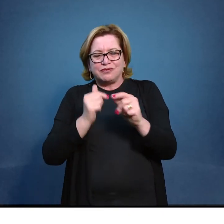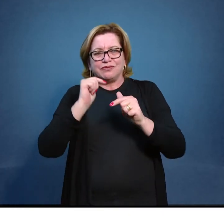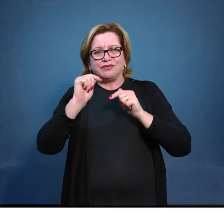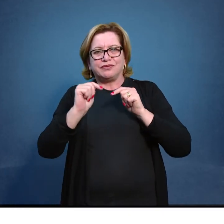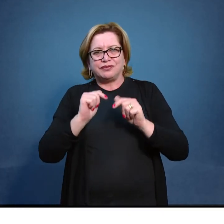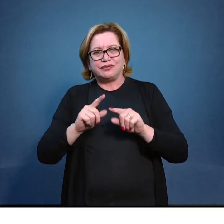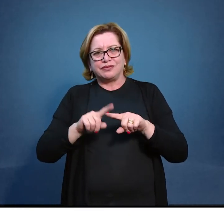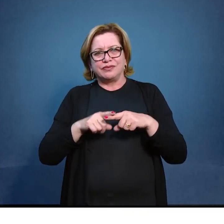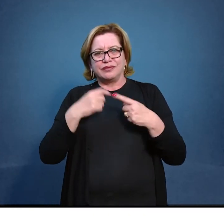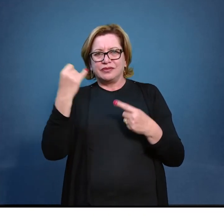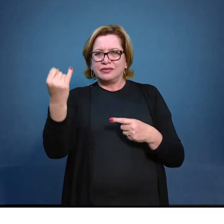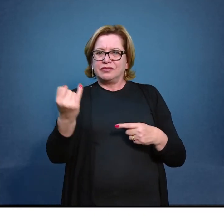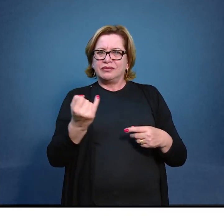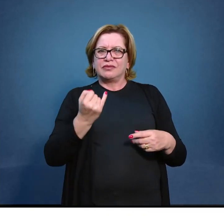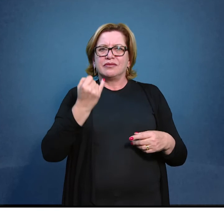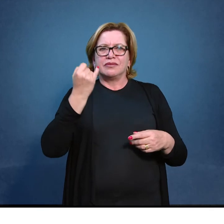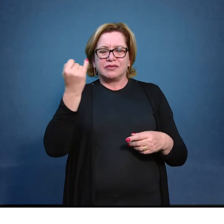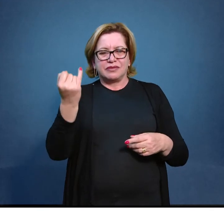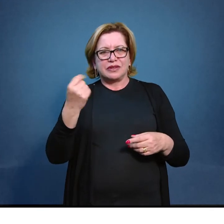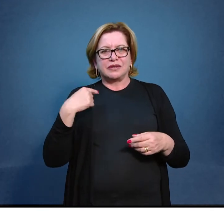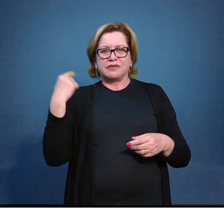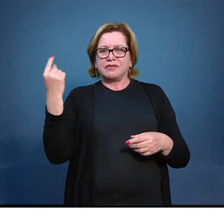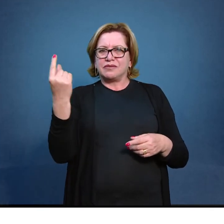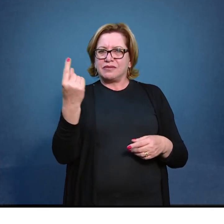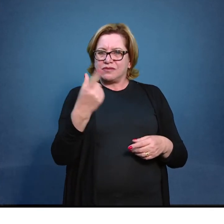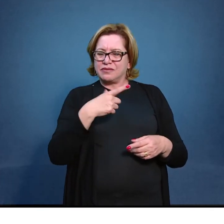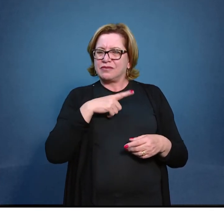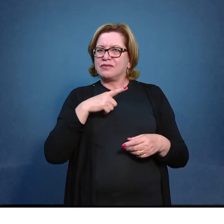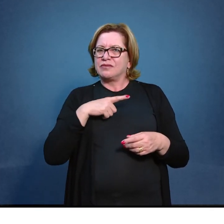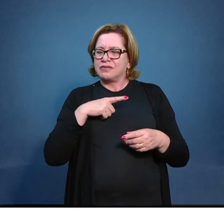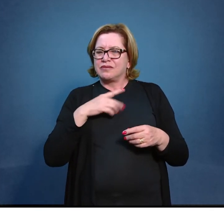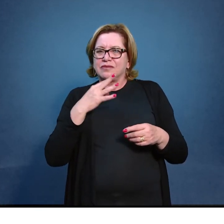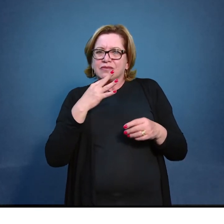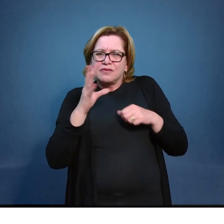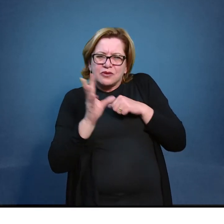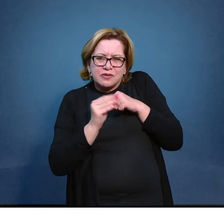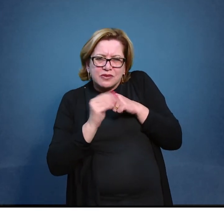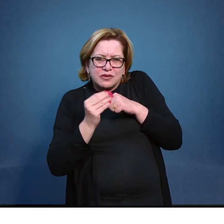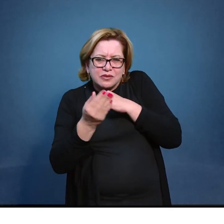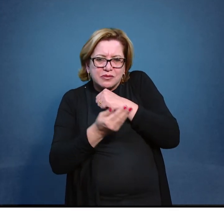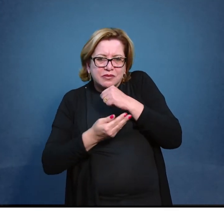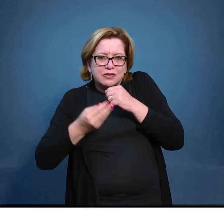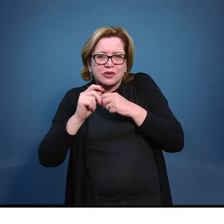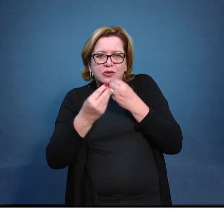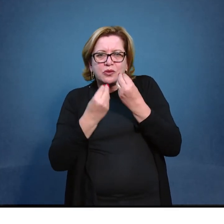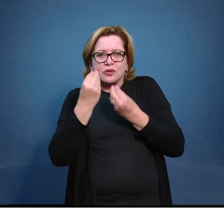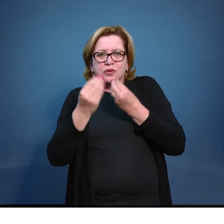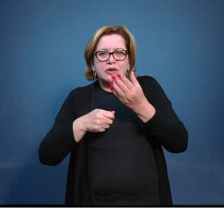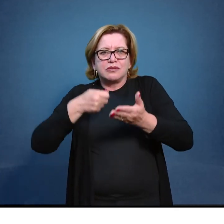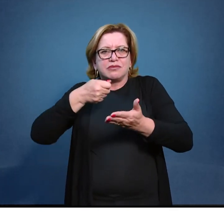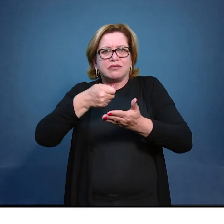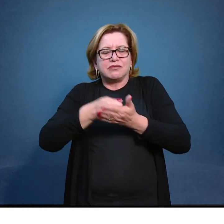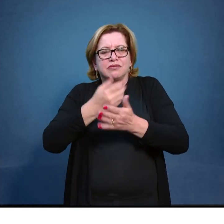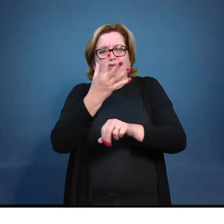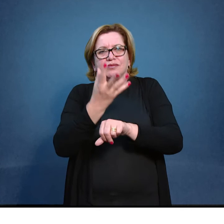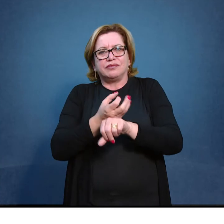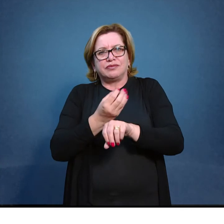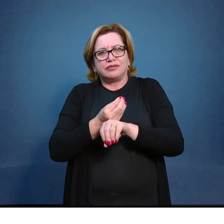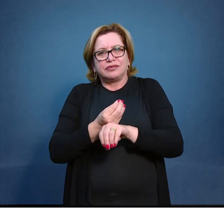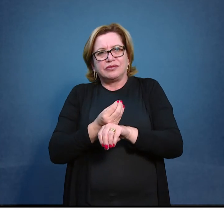trabalho. Mas o importante é que nós termos noção de como funciona a obrigação tributária, senão como seremos bons